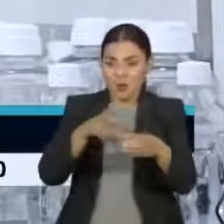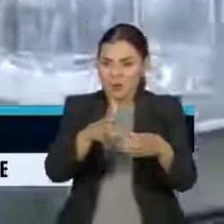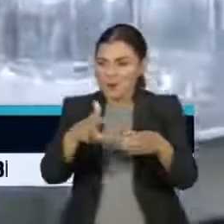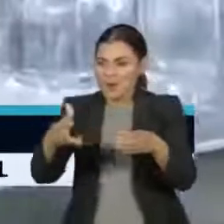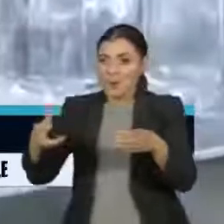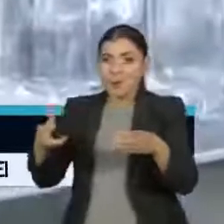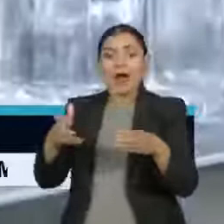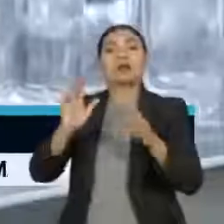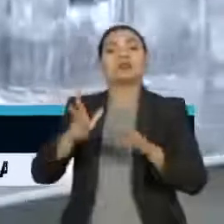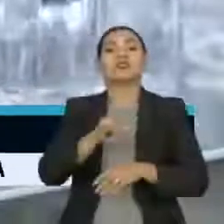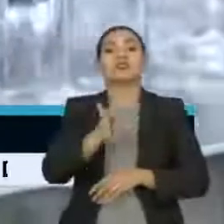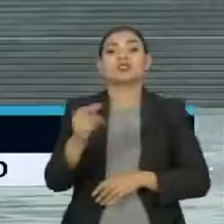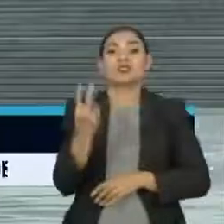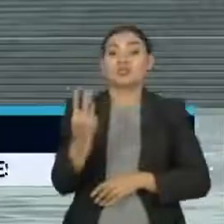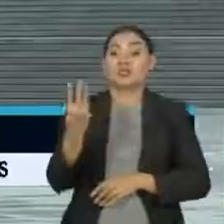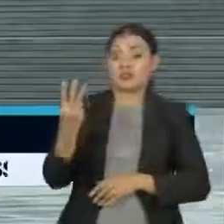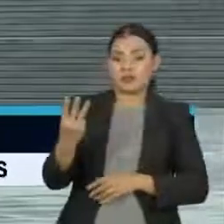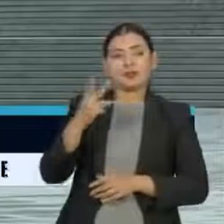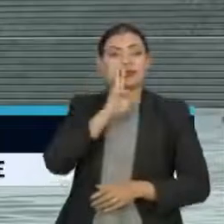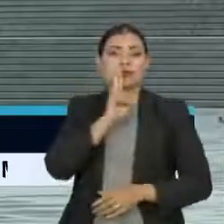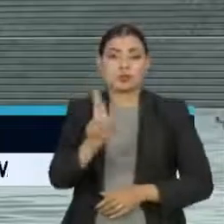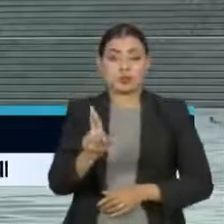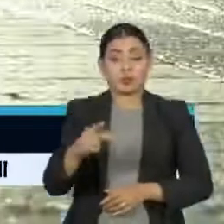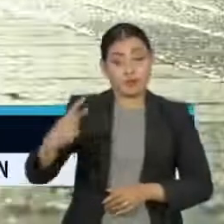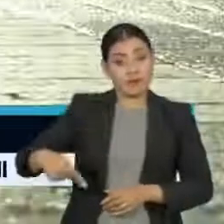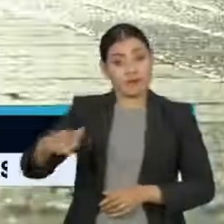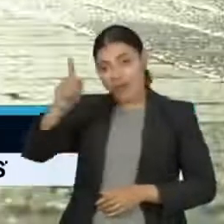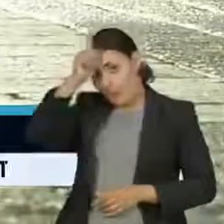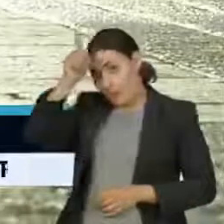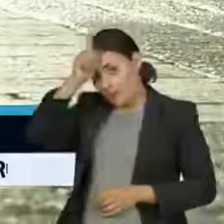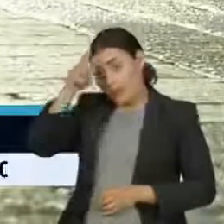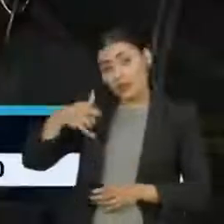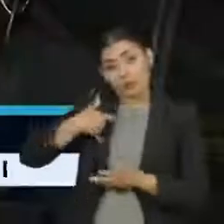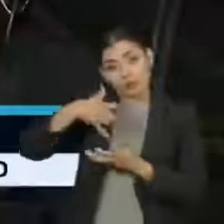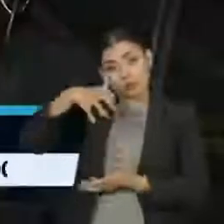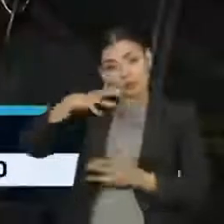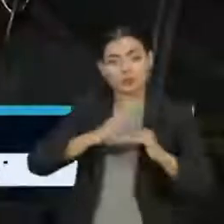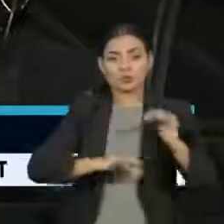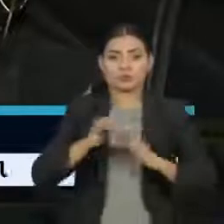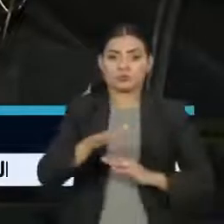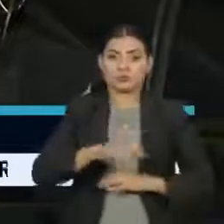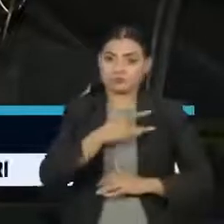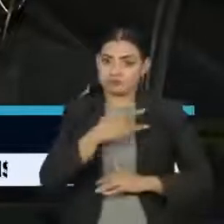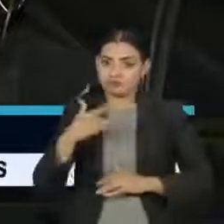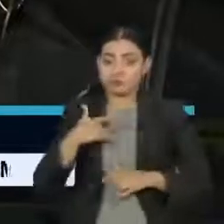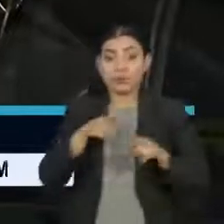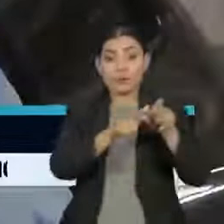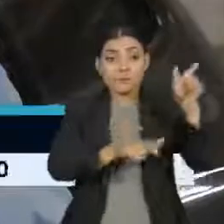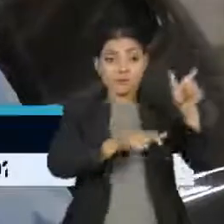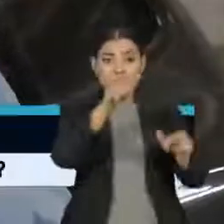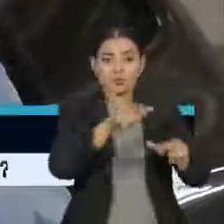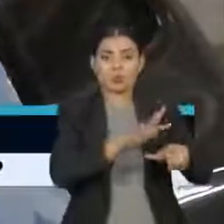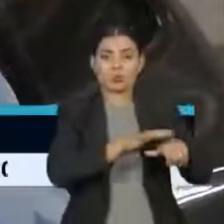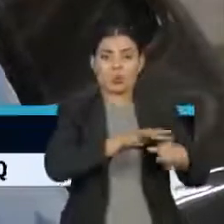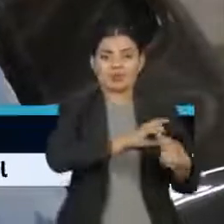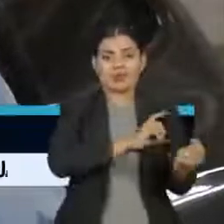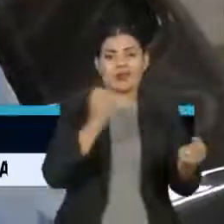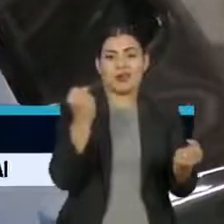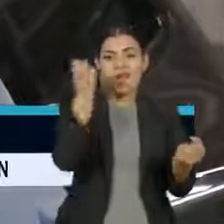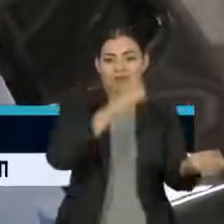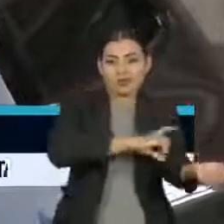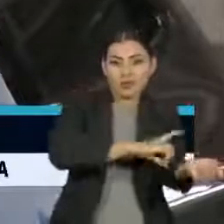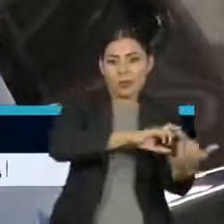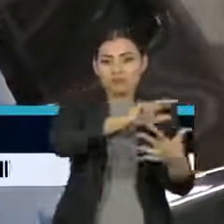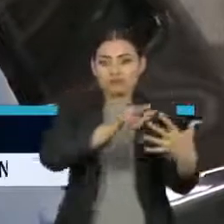deve sair no dia 23. Aqui na Alemanha, idosos, profissionais da saúde e pessoas com doenças graves serão